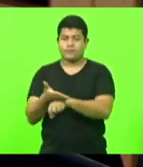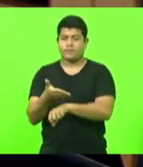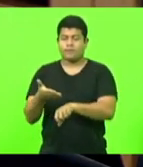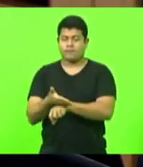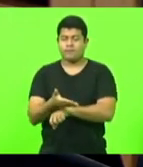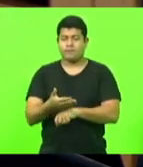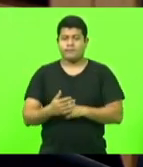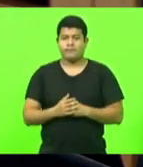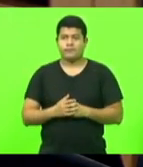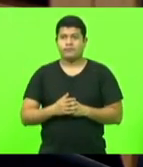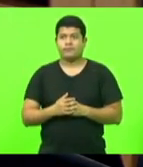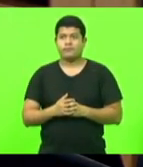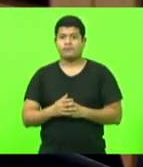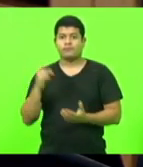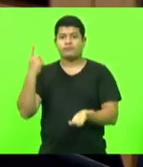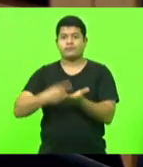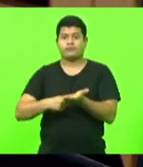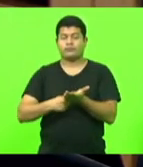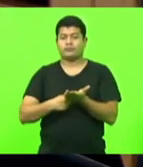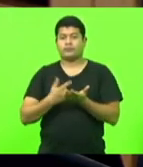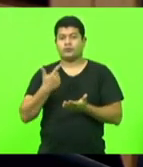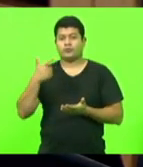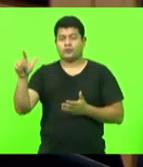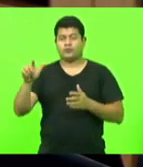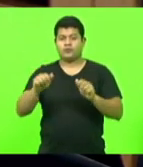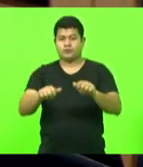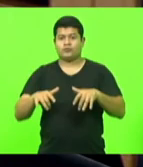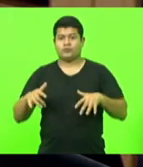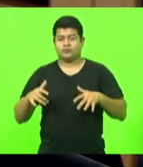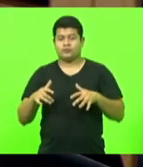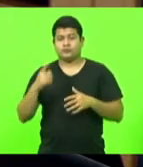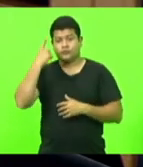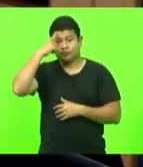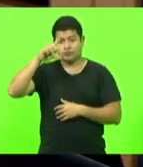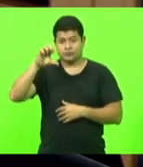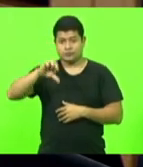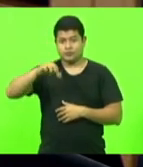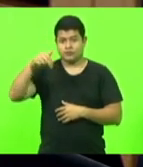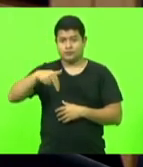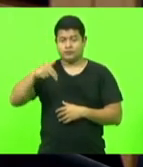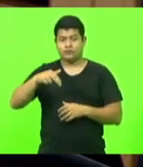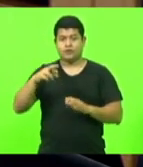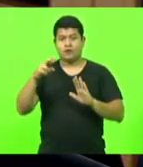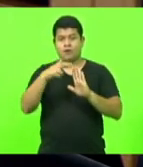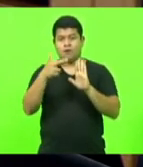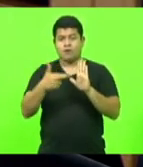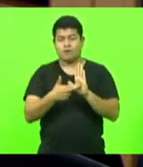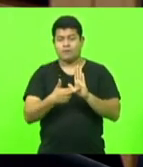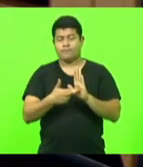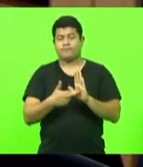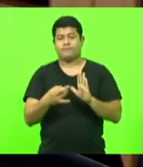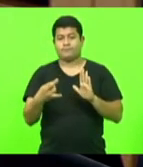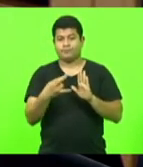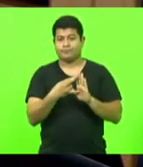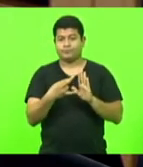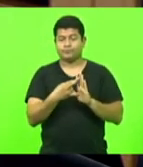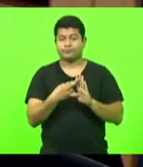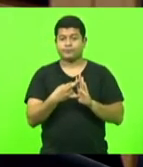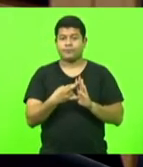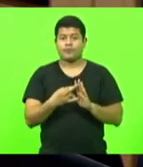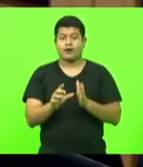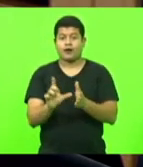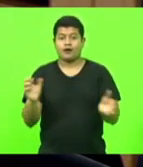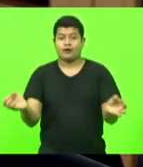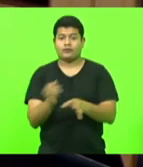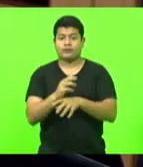comparecimento. E convocou outra sessão ordinária para o dia 9 de novembro, no horário regimental. Nada mais havendo, e antes de encerrar a